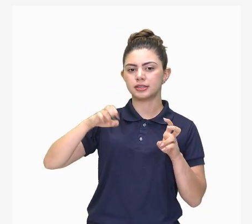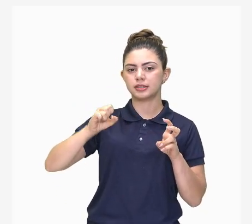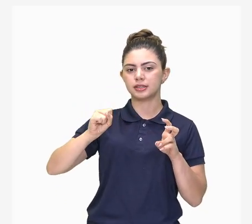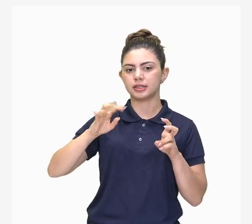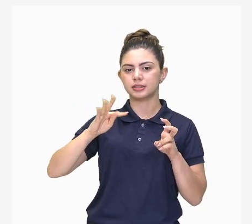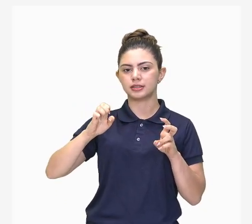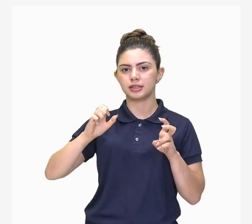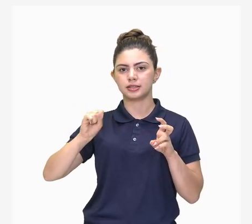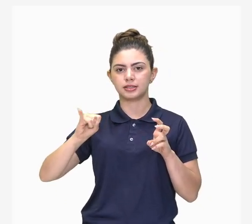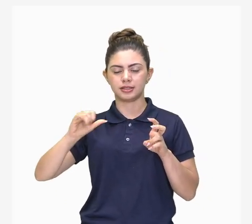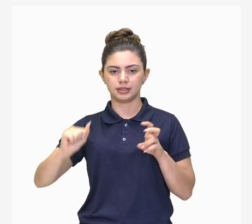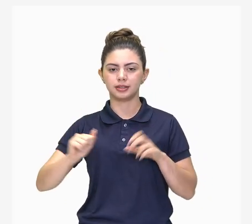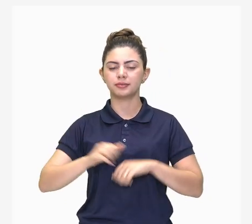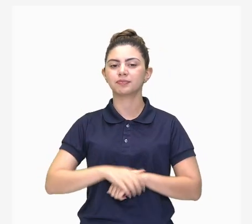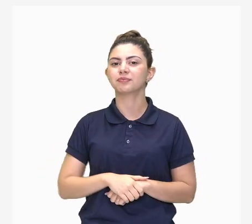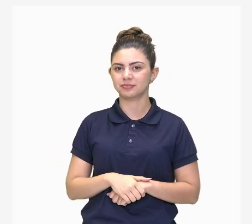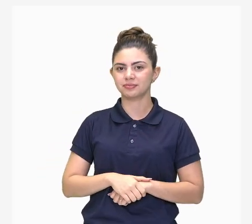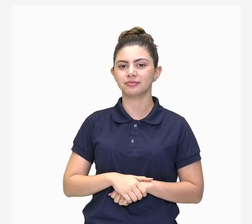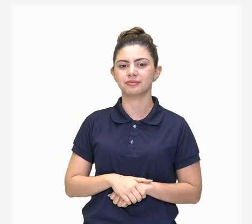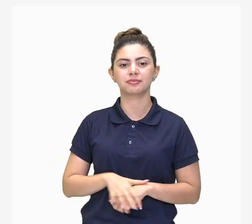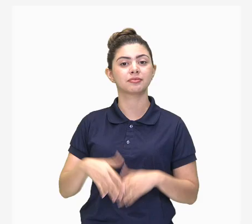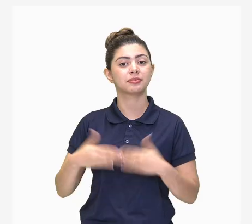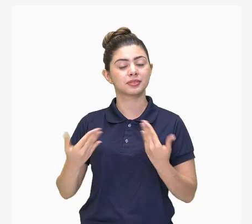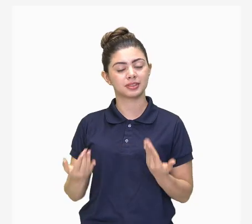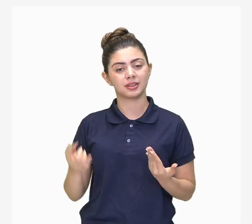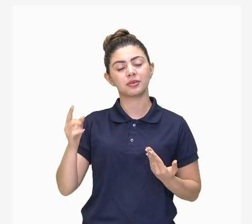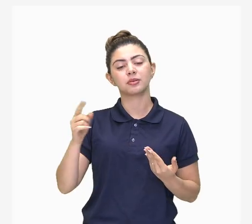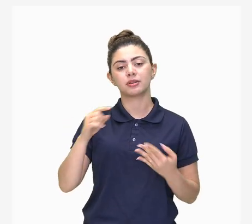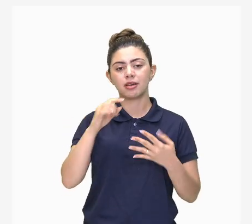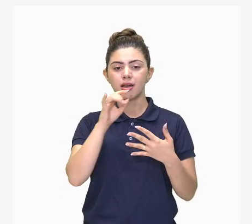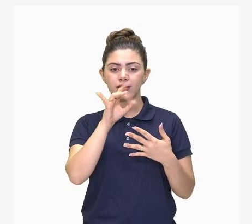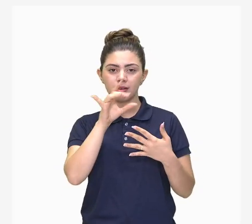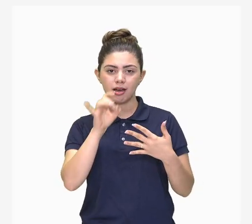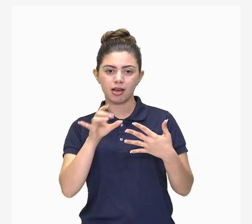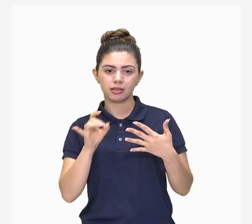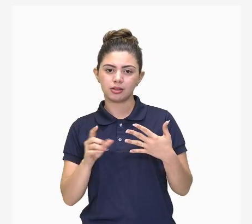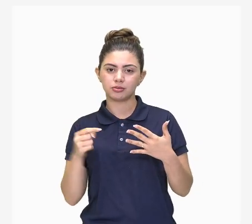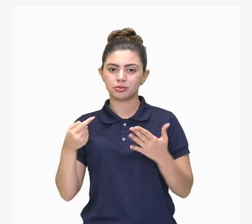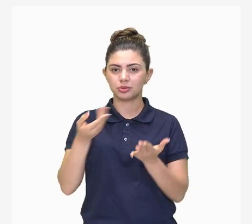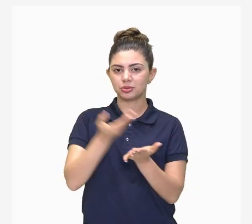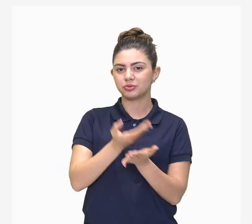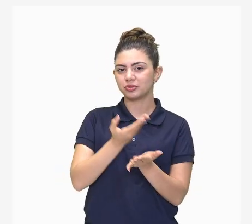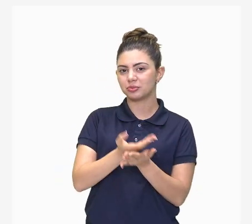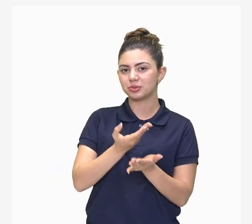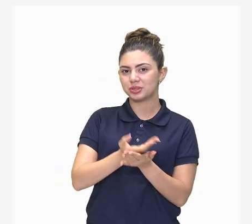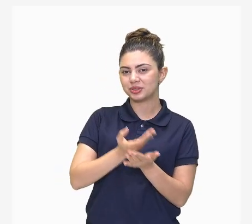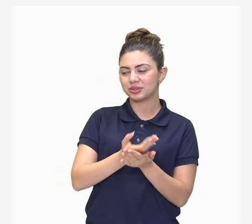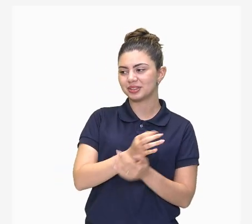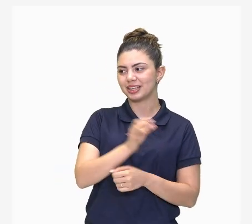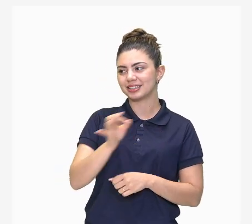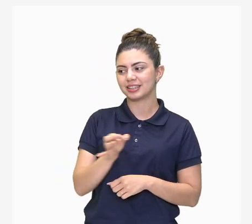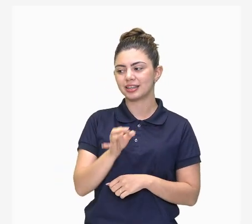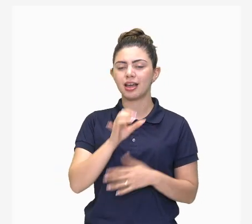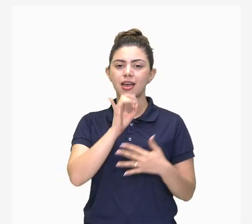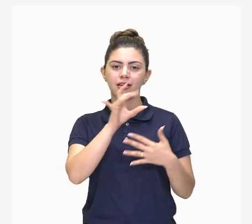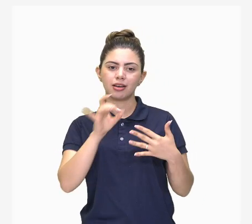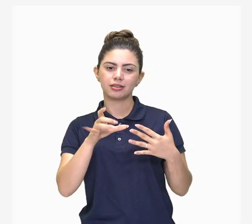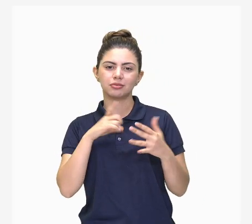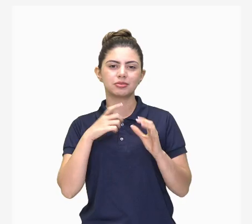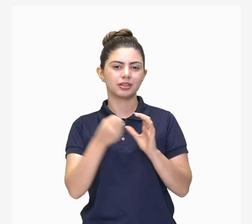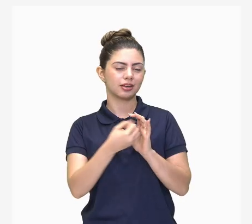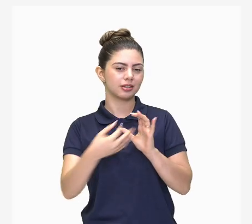sinestesia. Todas elas estão no sentido, né, figurado, mas cada uma tem sua